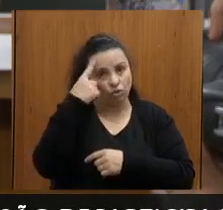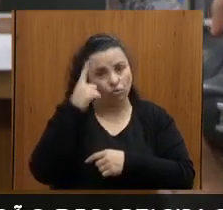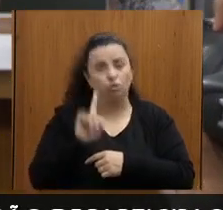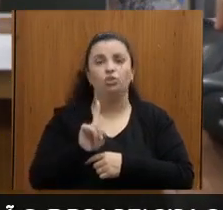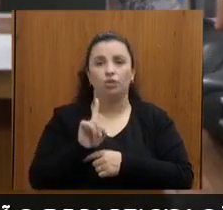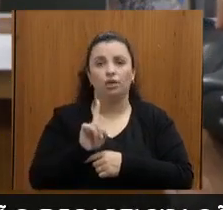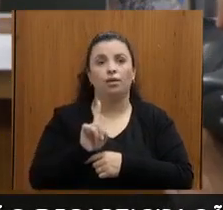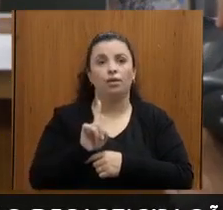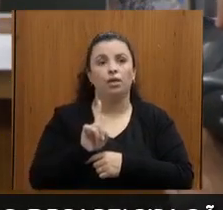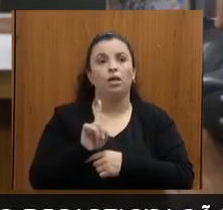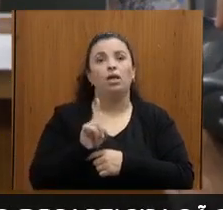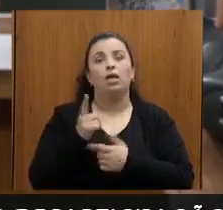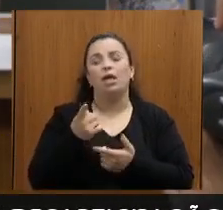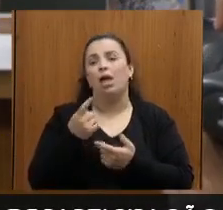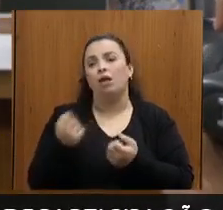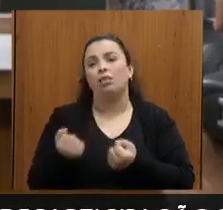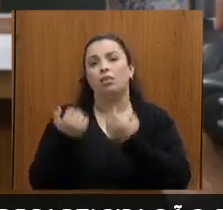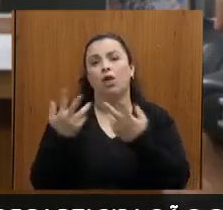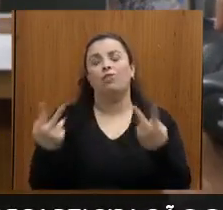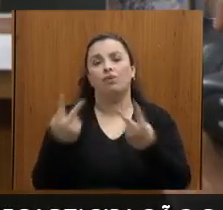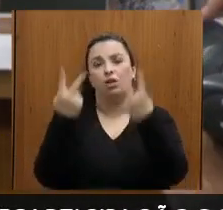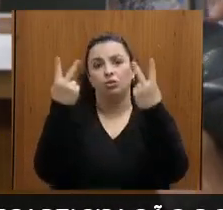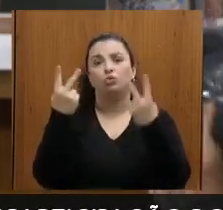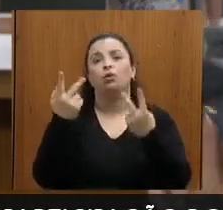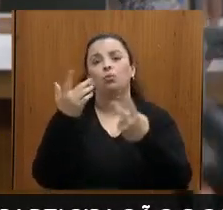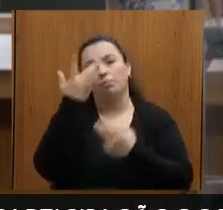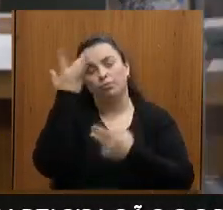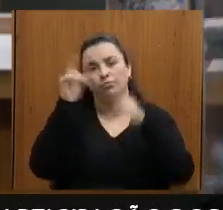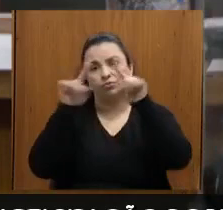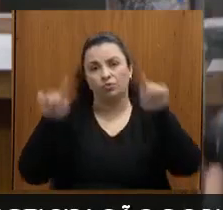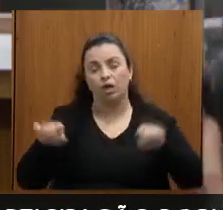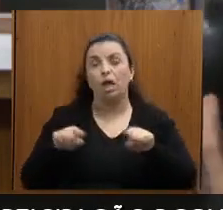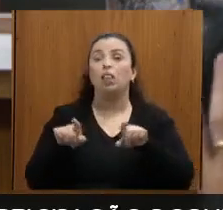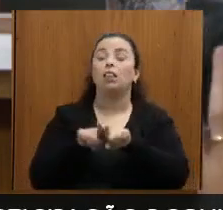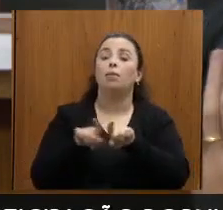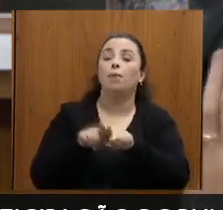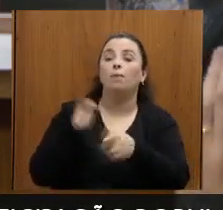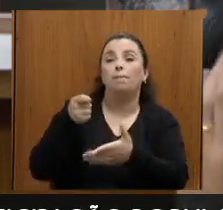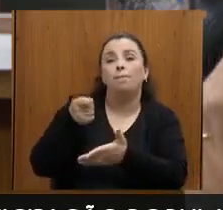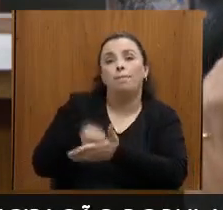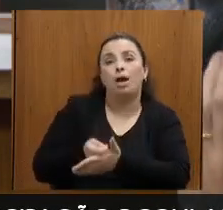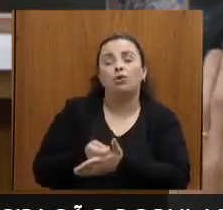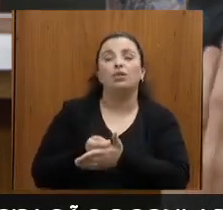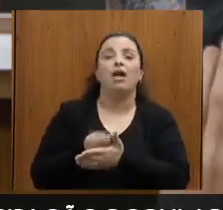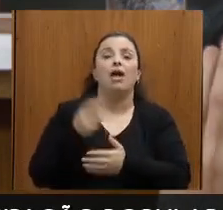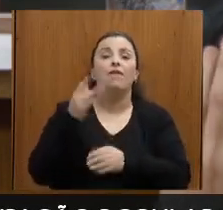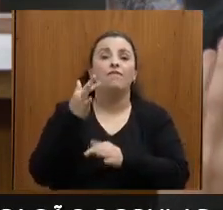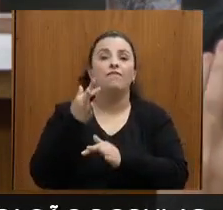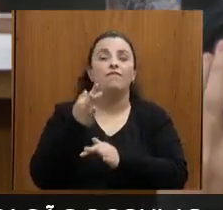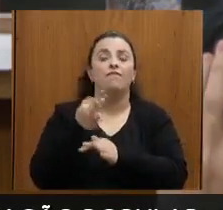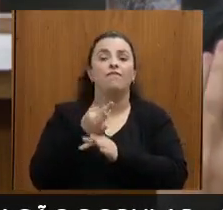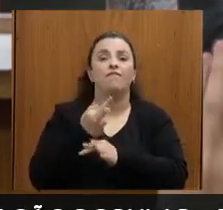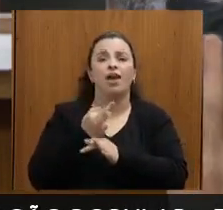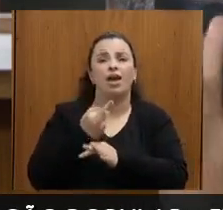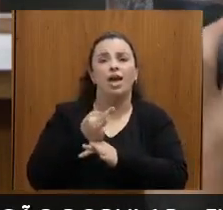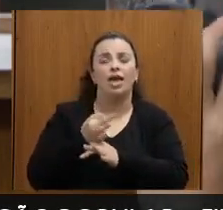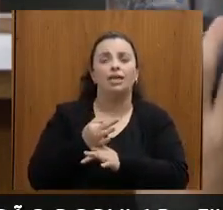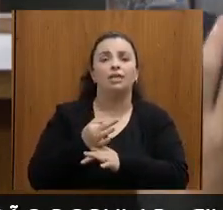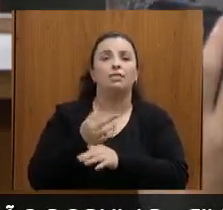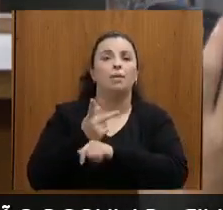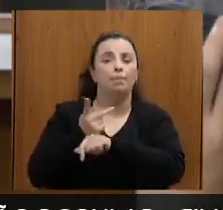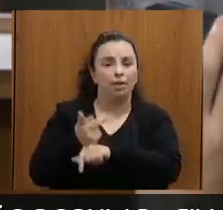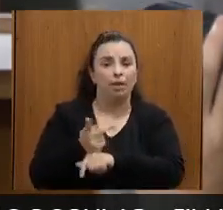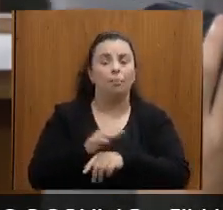assim como a regularização das férias-prêmio dos servidores inativos. O décimo terceiro salário, que esse ano